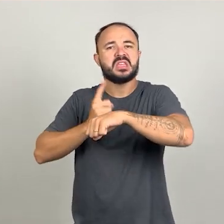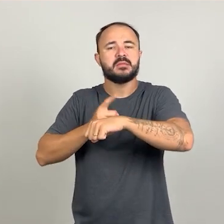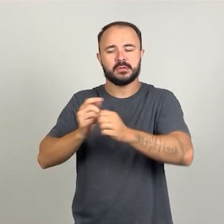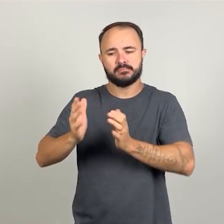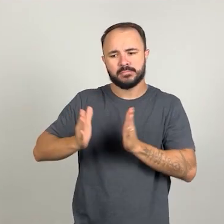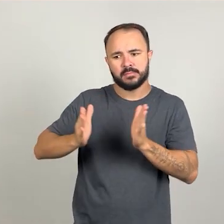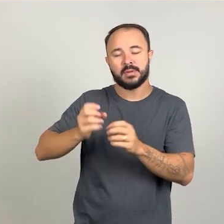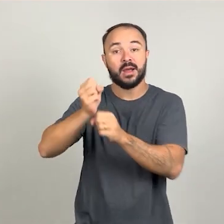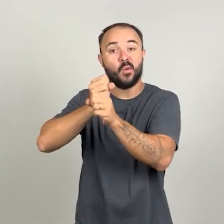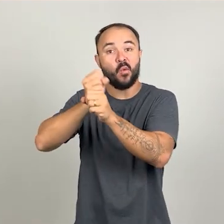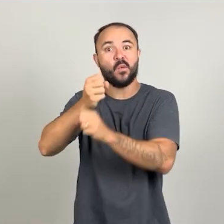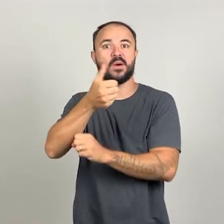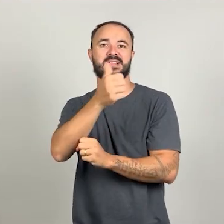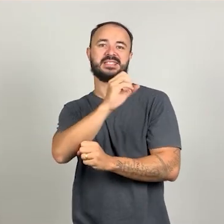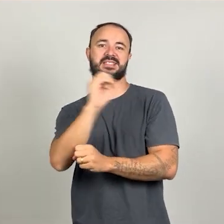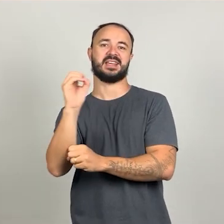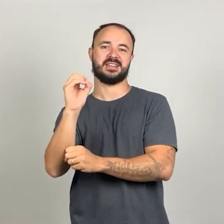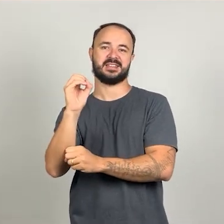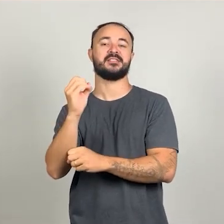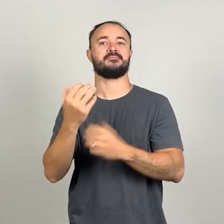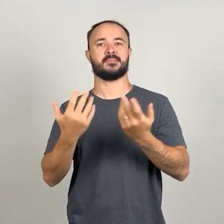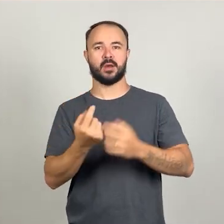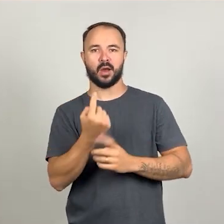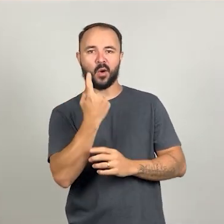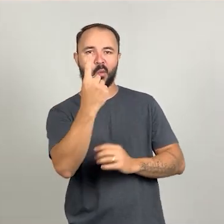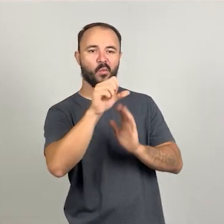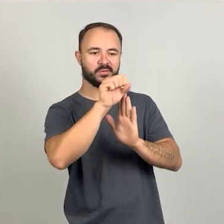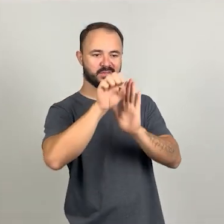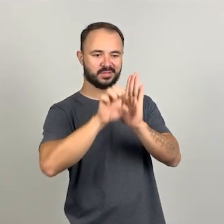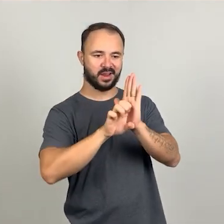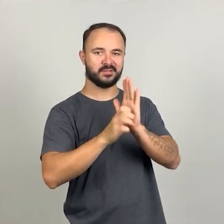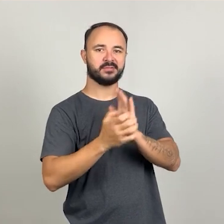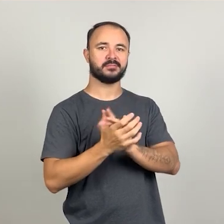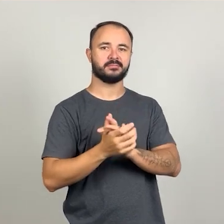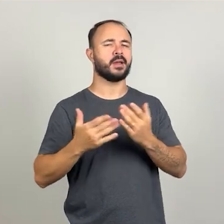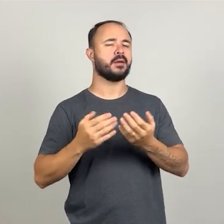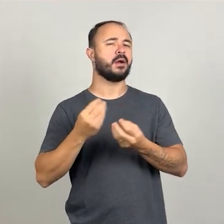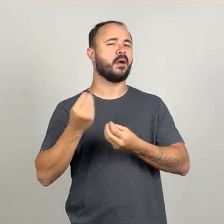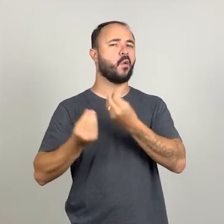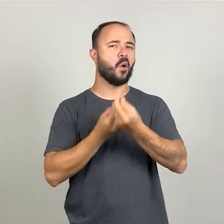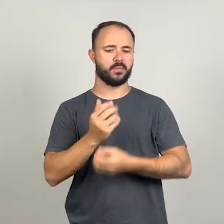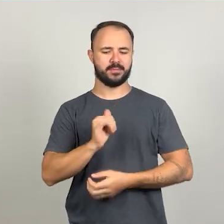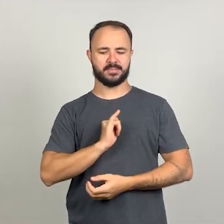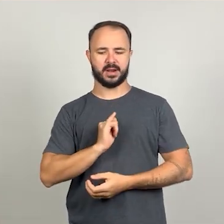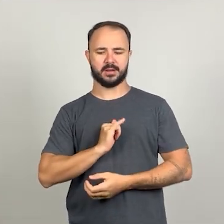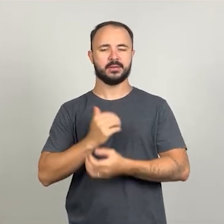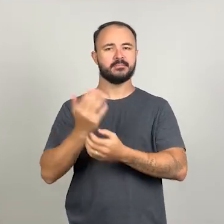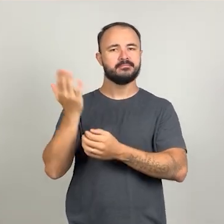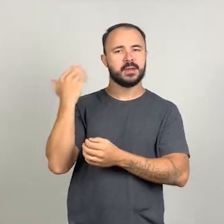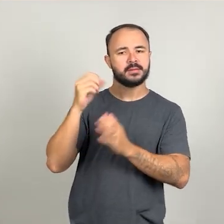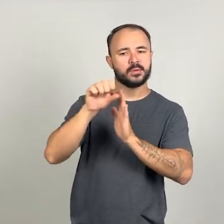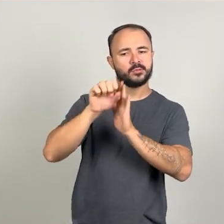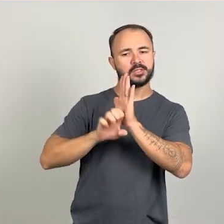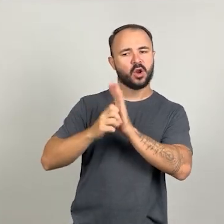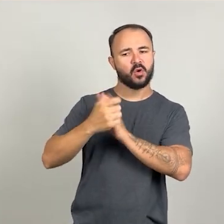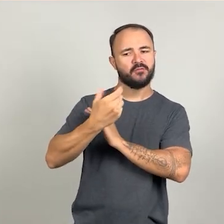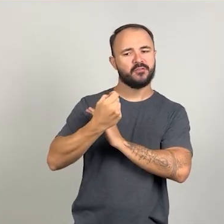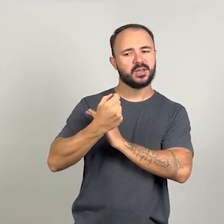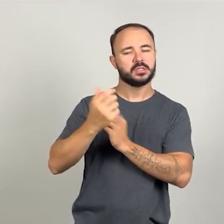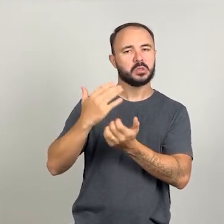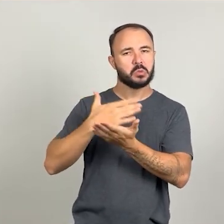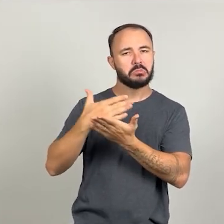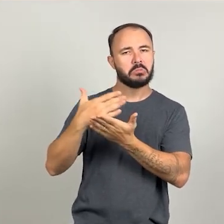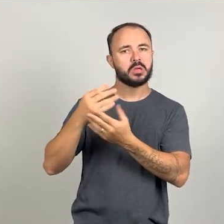século. E como que era Imperatriz no início do século XX? Olha só, a